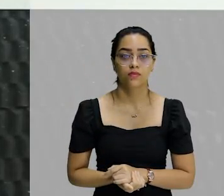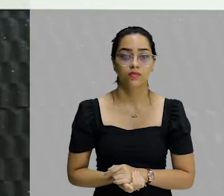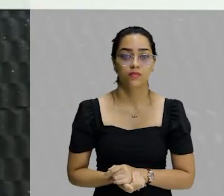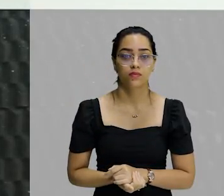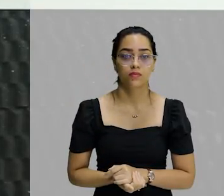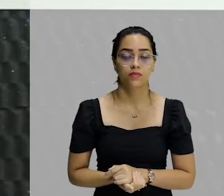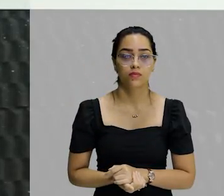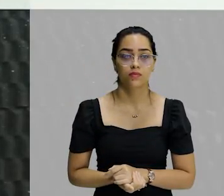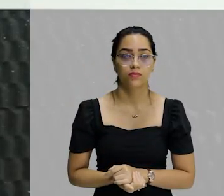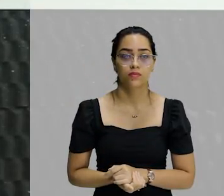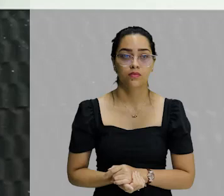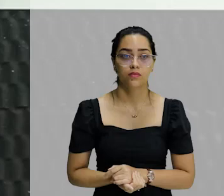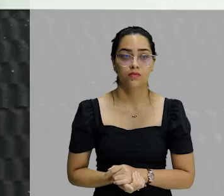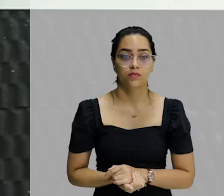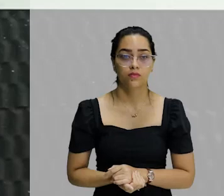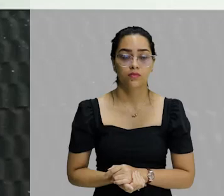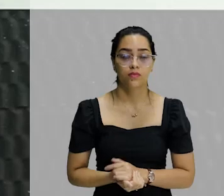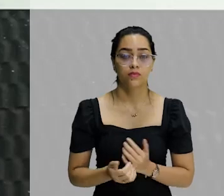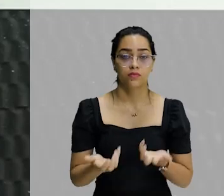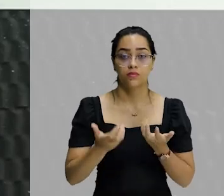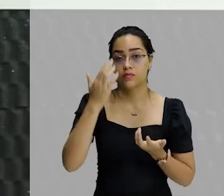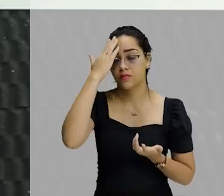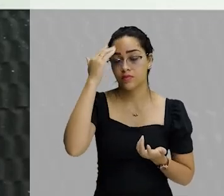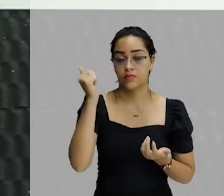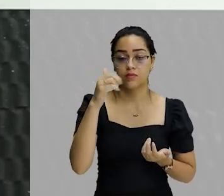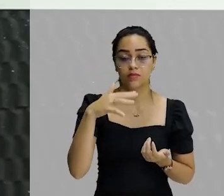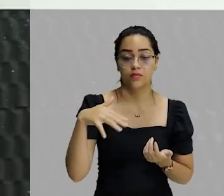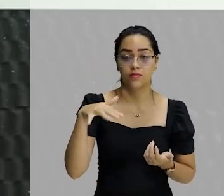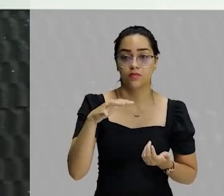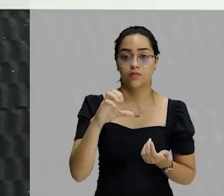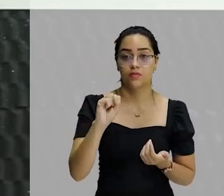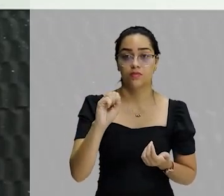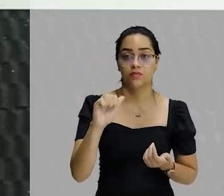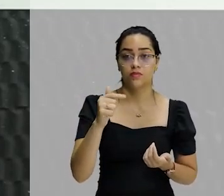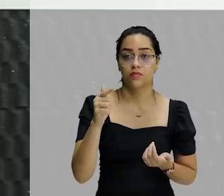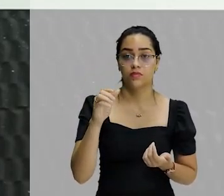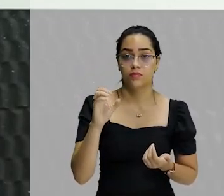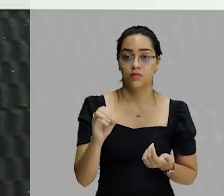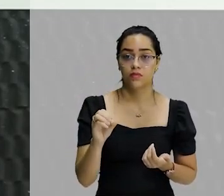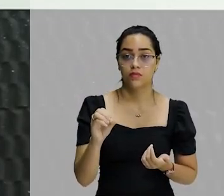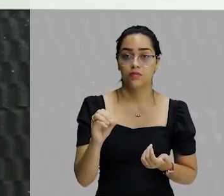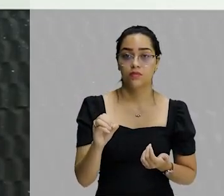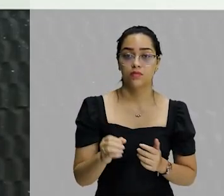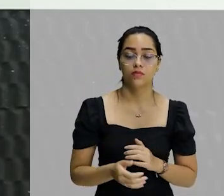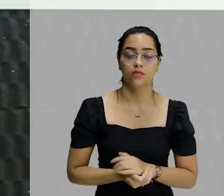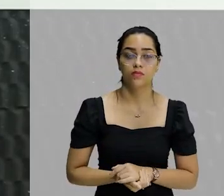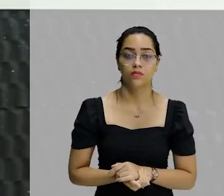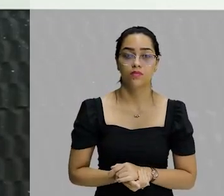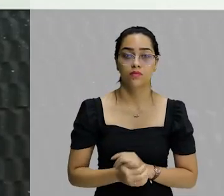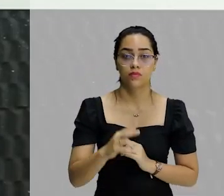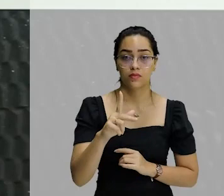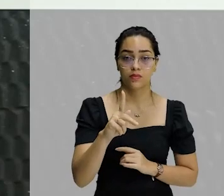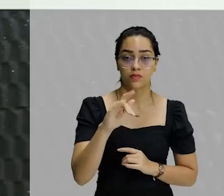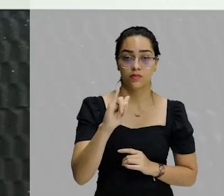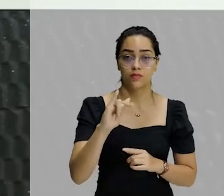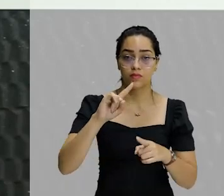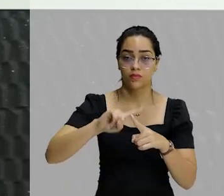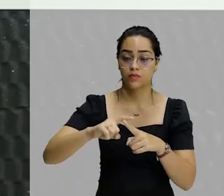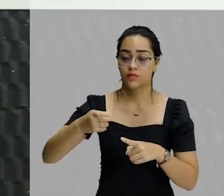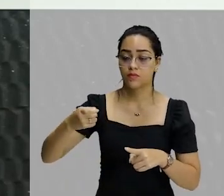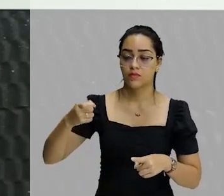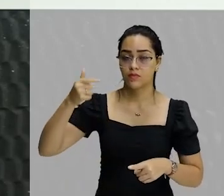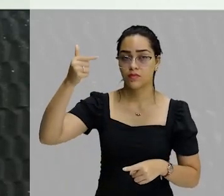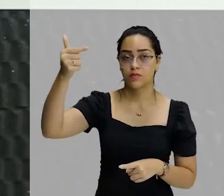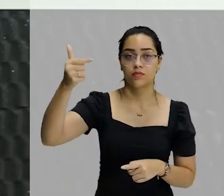responder. Tá? Ele quer saber a área da seção. A área da seção é π vezes o x